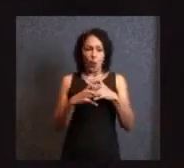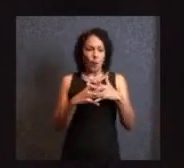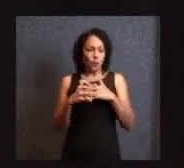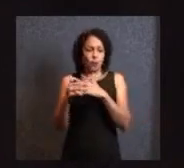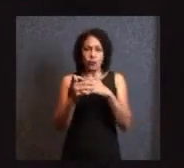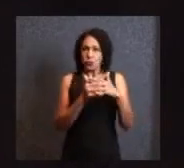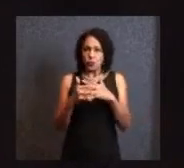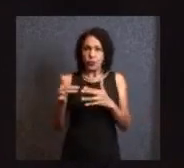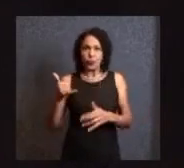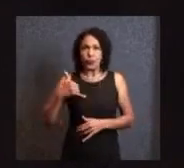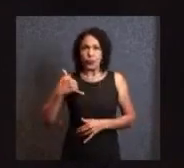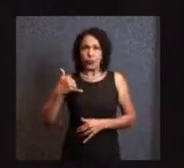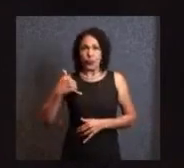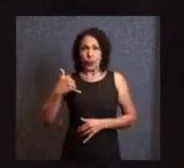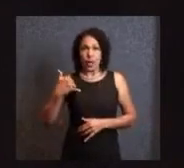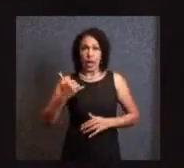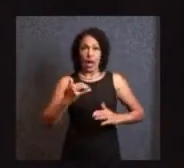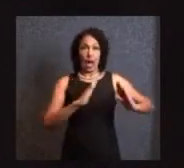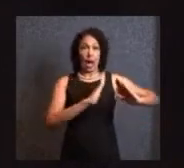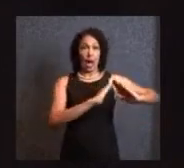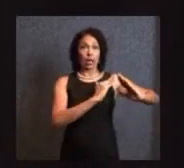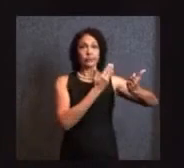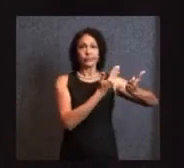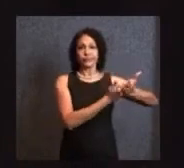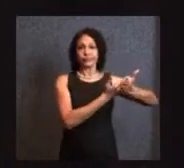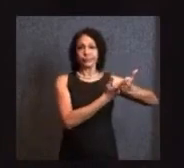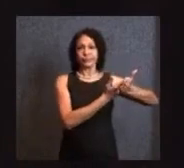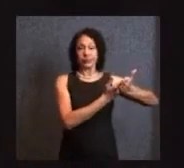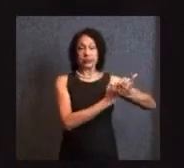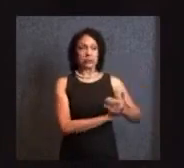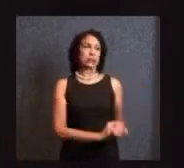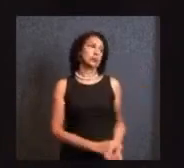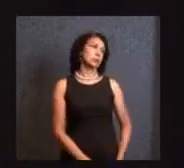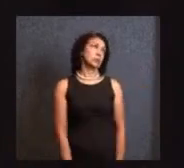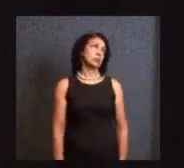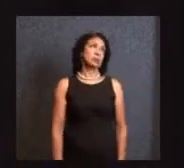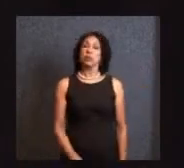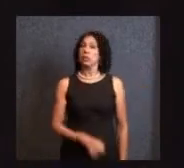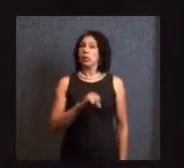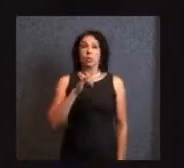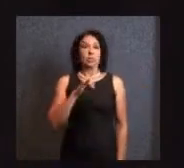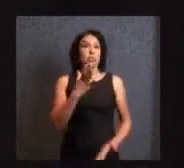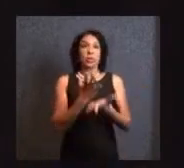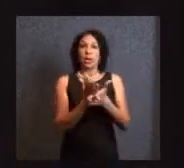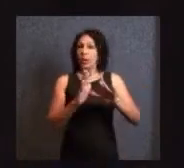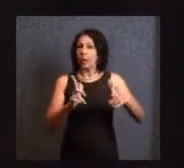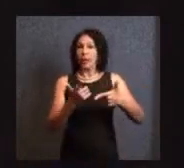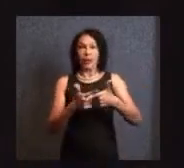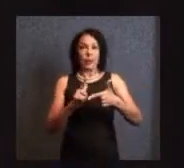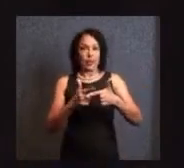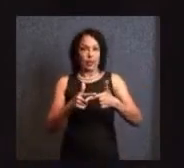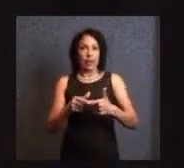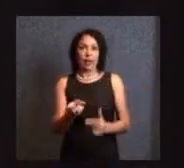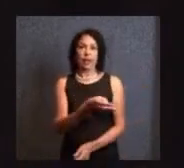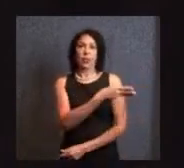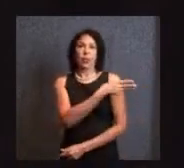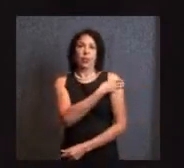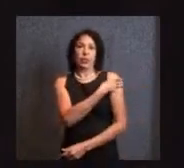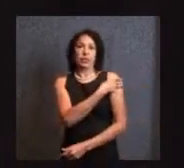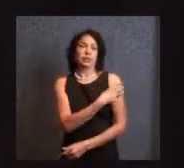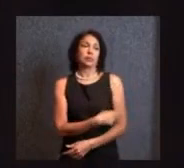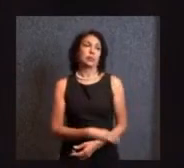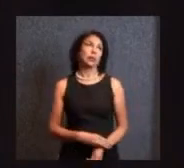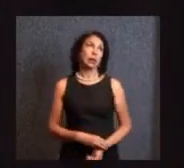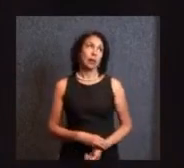escolar. Quando não fazemos isso, temos uma retenção muito grande no terceiro ano. E isso